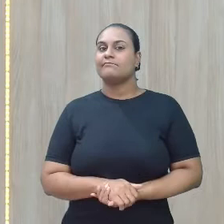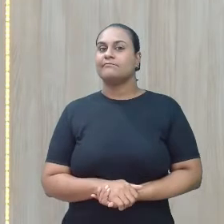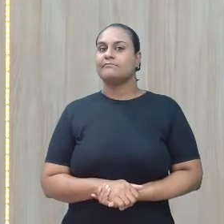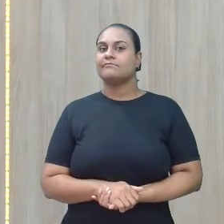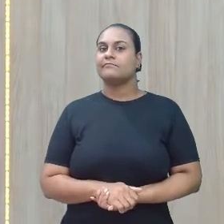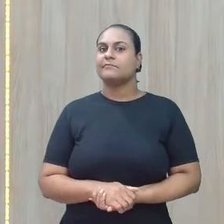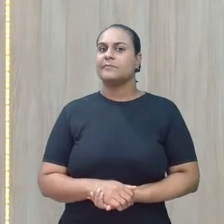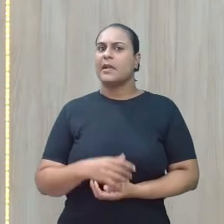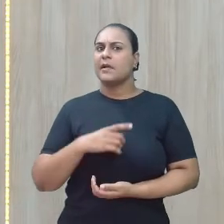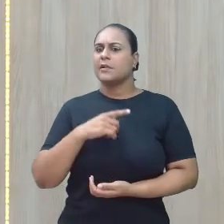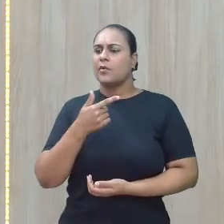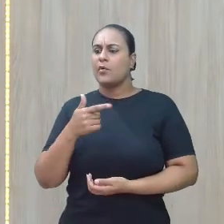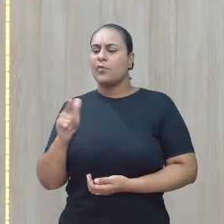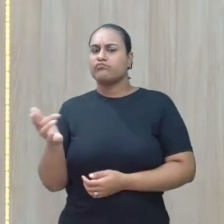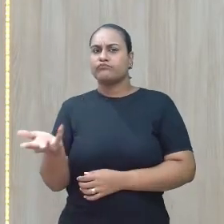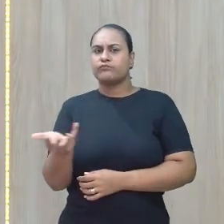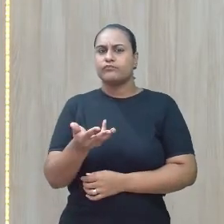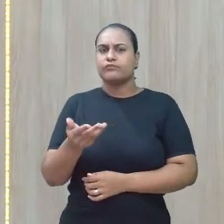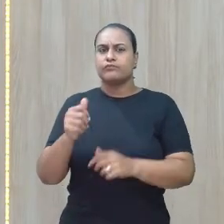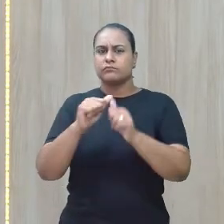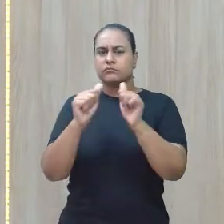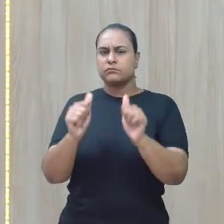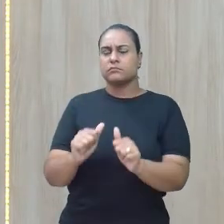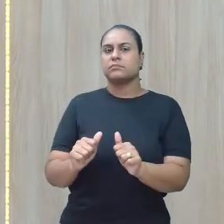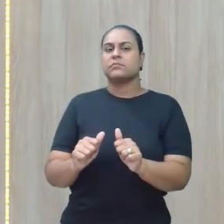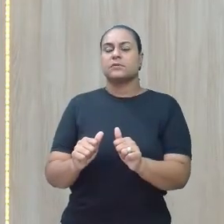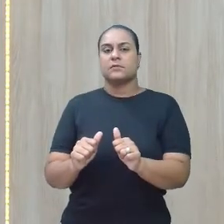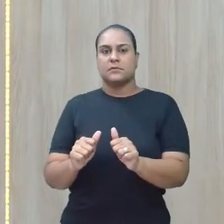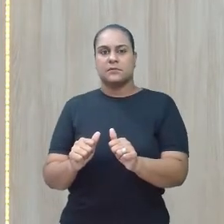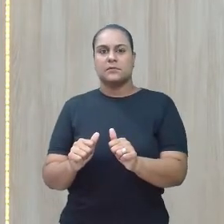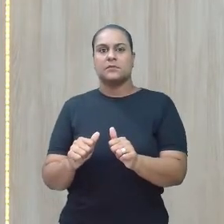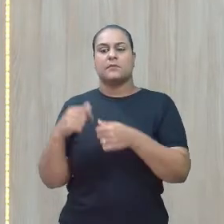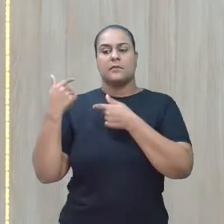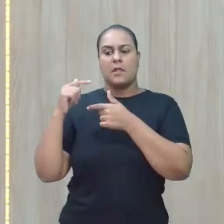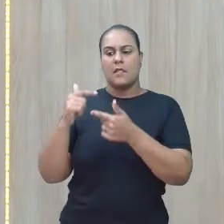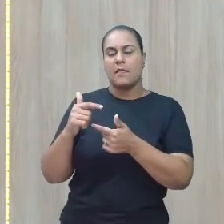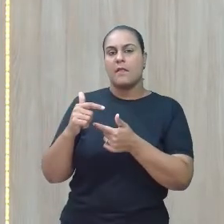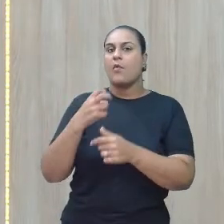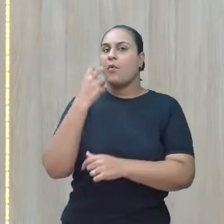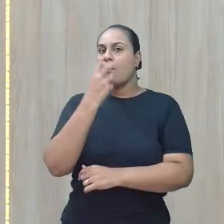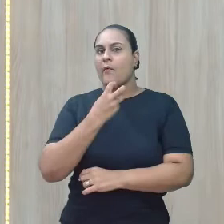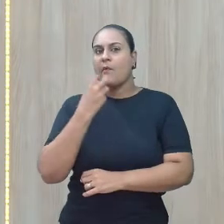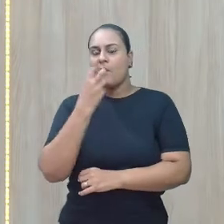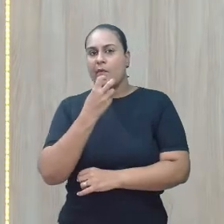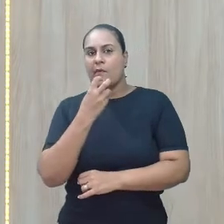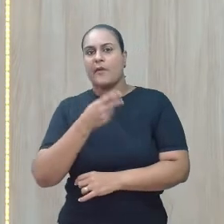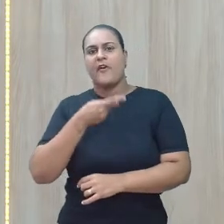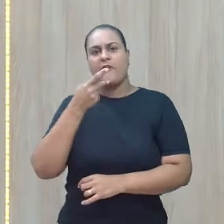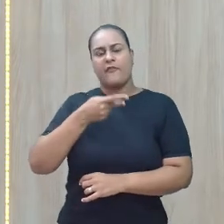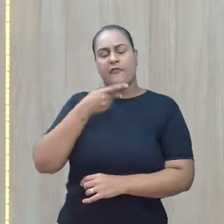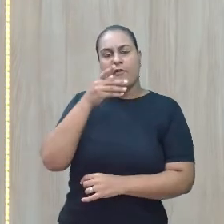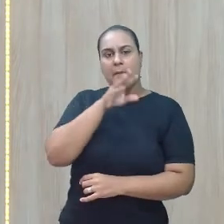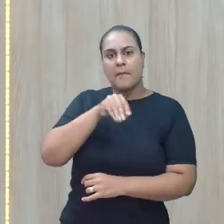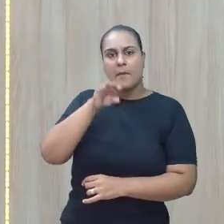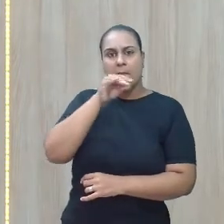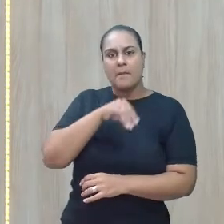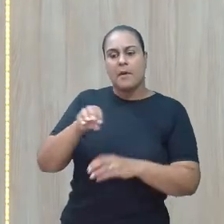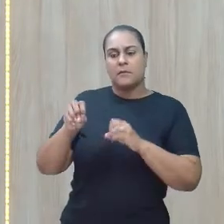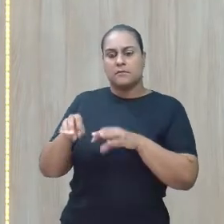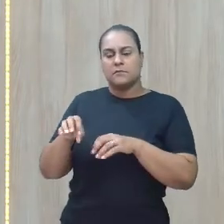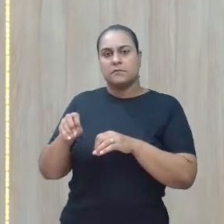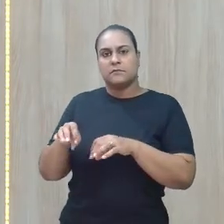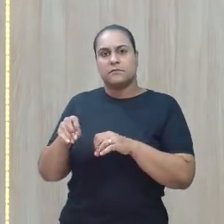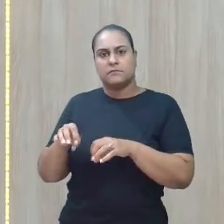tem também toda uma produção artística que vai se dar através, né, da tradição oral, né, aquilo que é falado, que é ensinado no banco